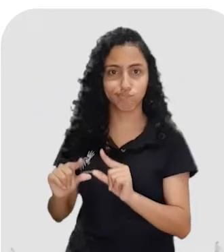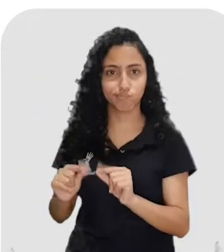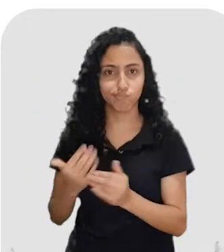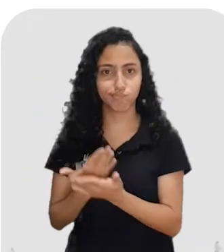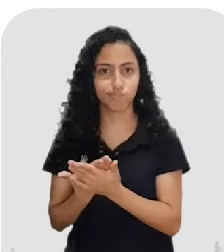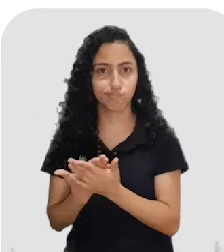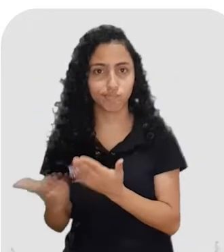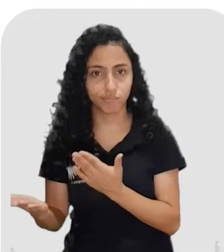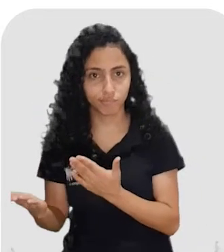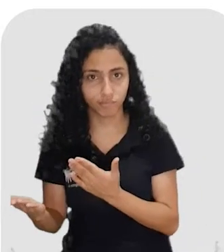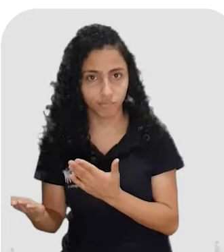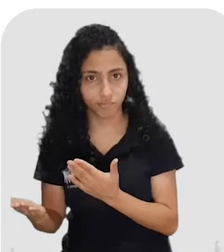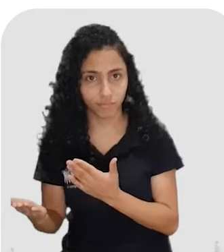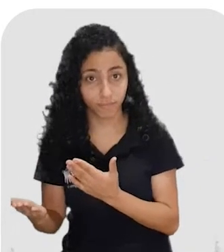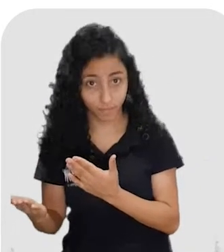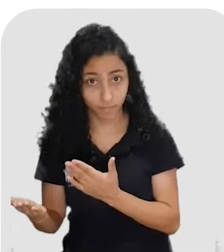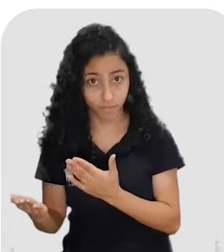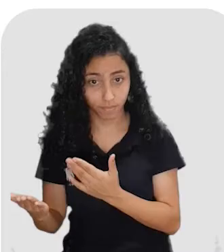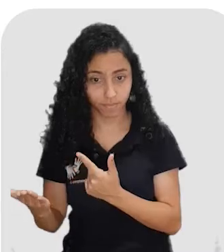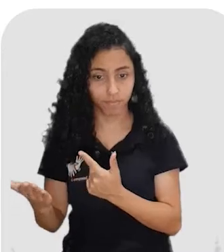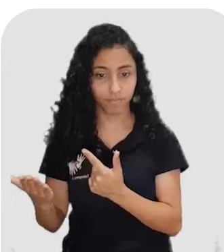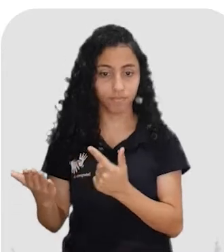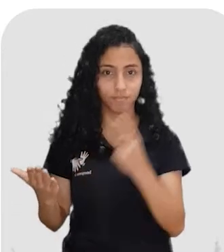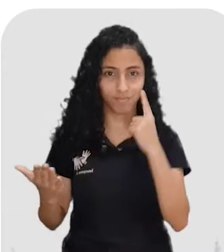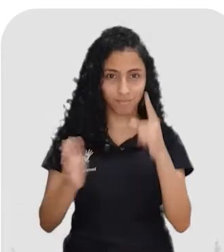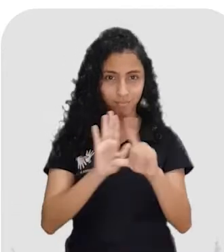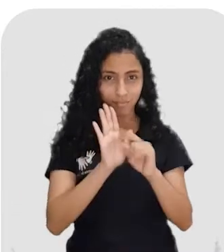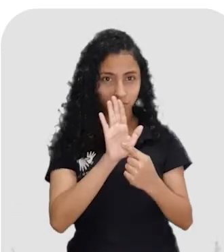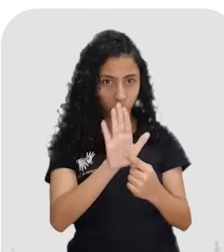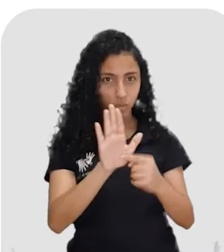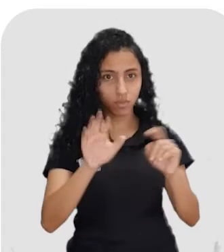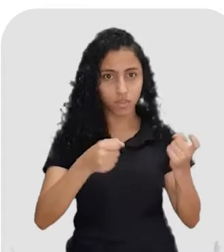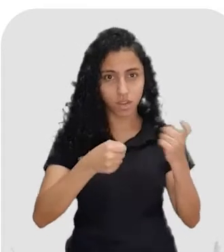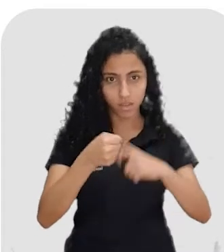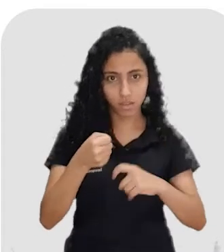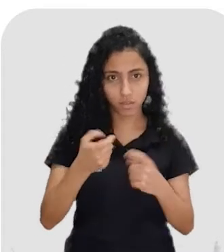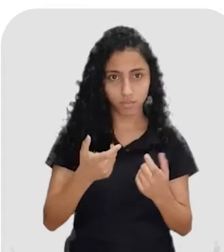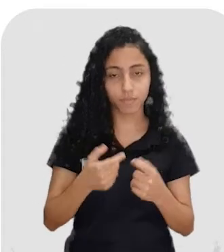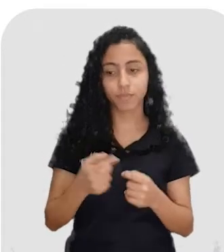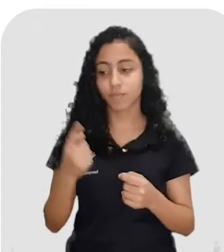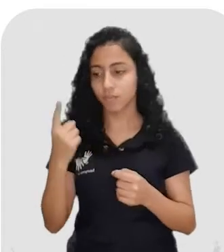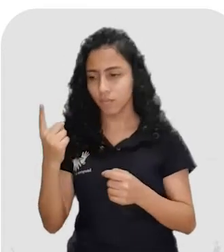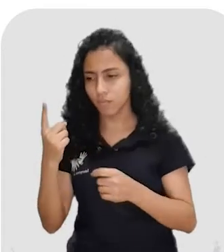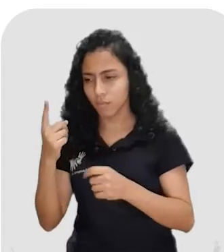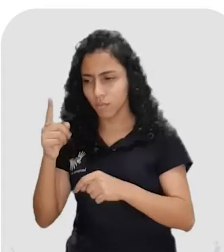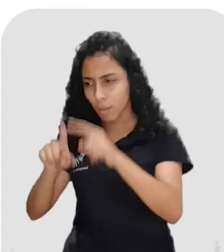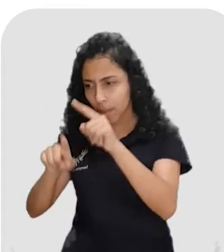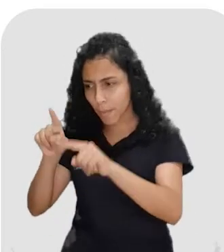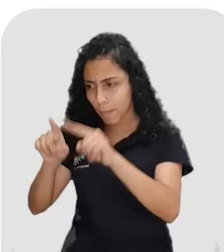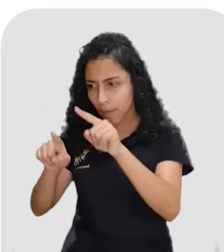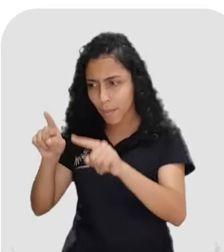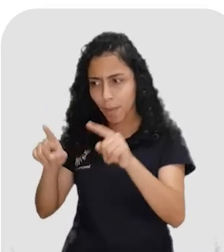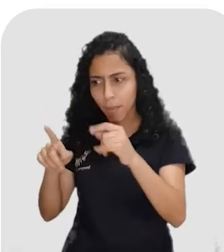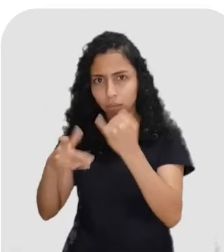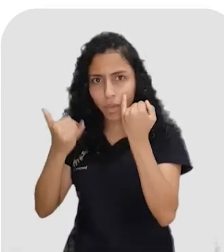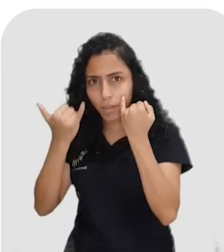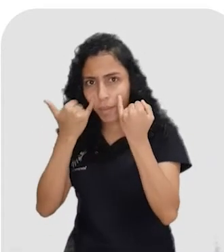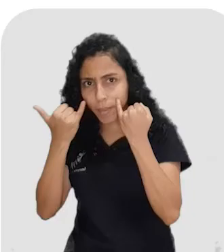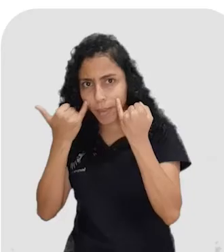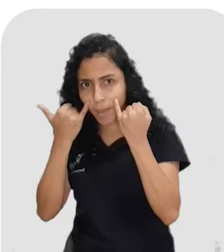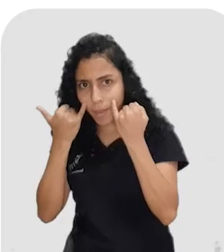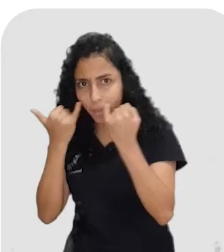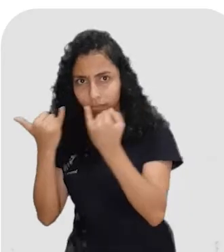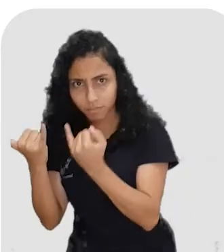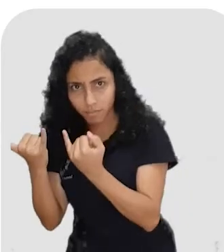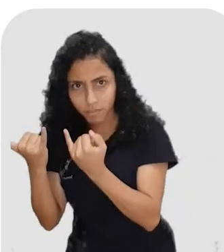vegetação, né, aquele déficit legal de restauração, que eu mostrei agora há pouco para vocês, e cruza esses